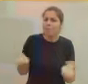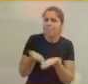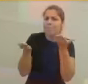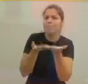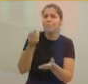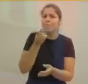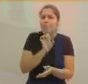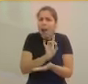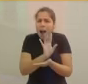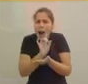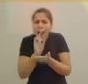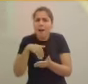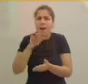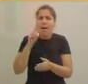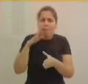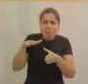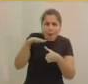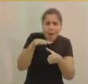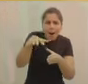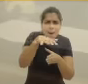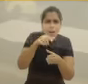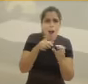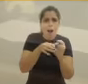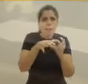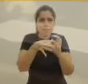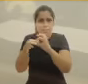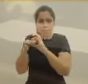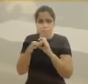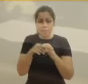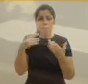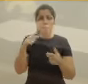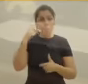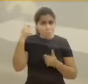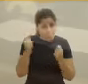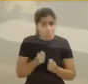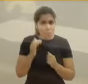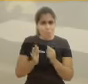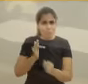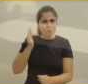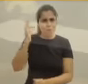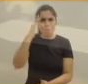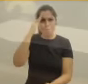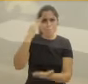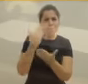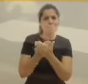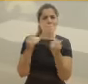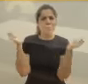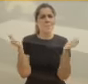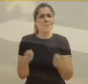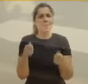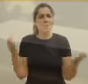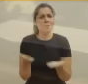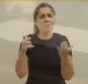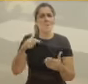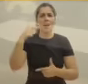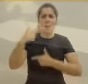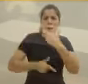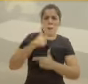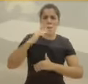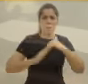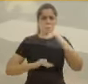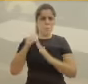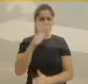responsáveis e, a partir disso, ver como que nós podemos estimular cada vez mais essas áreas ativadas